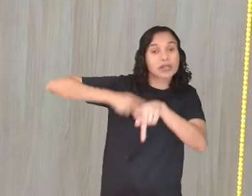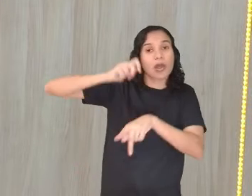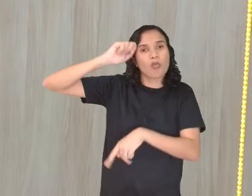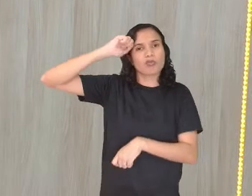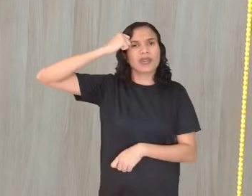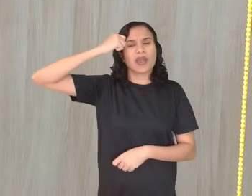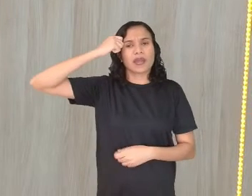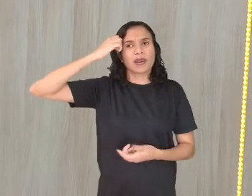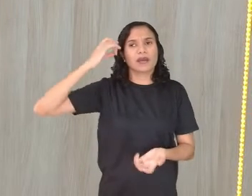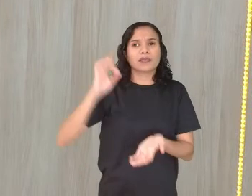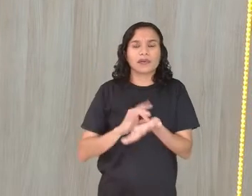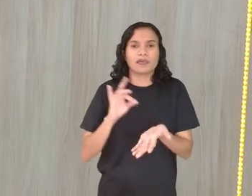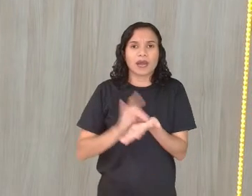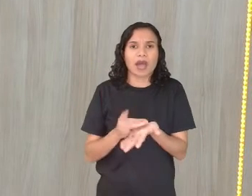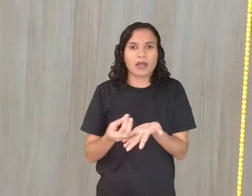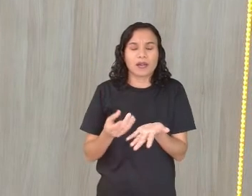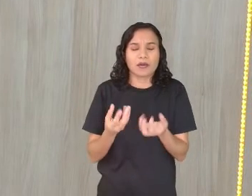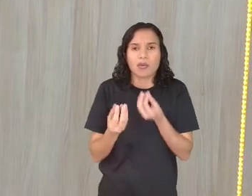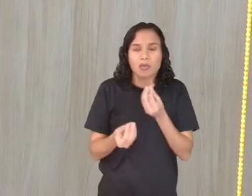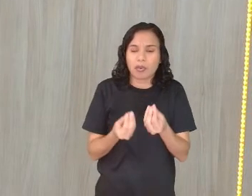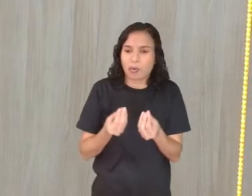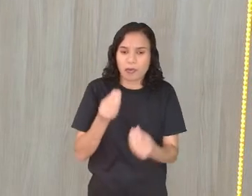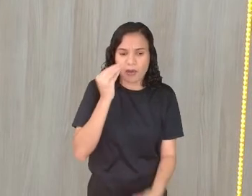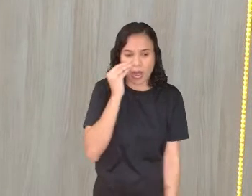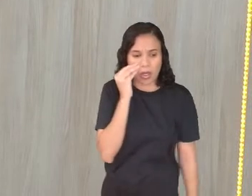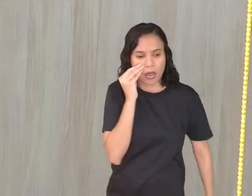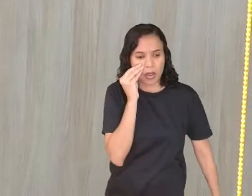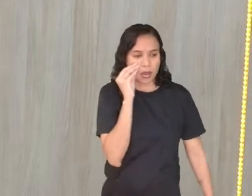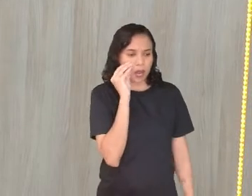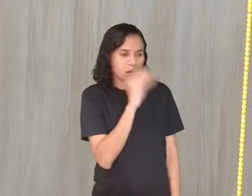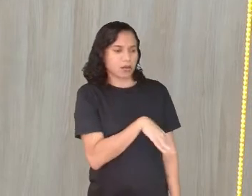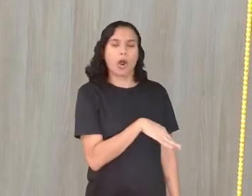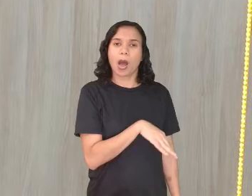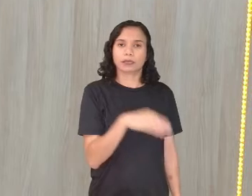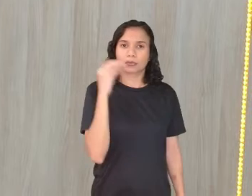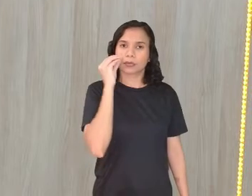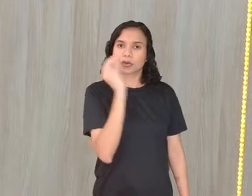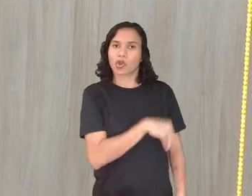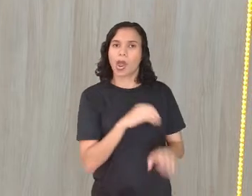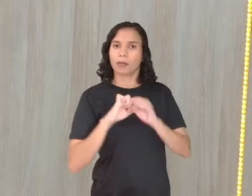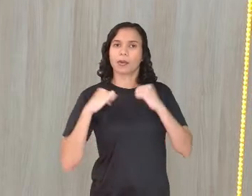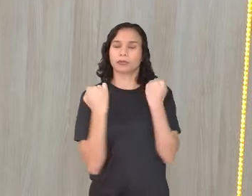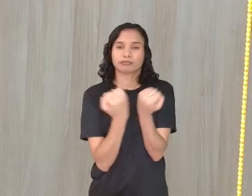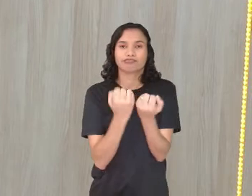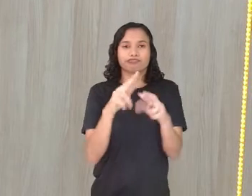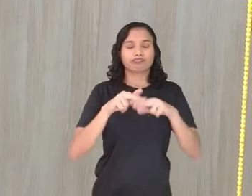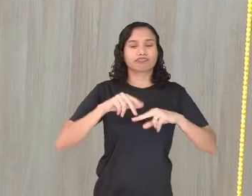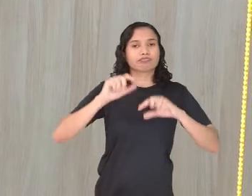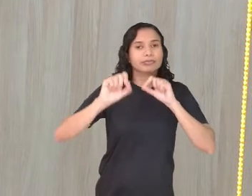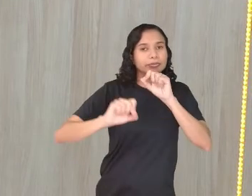foram ficando marginalizados, né, porque ficaram à margem da sociedade. Porque